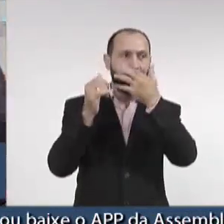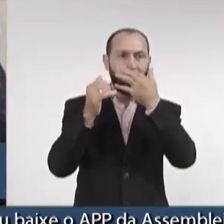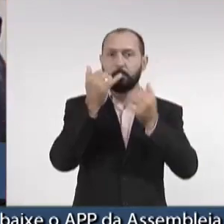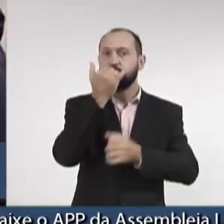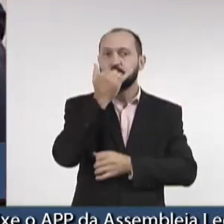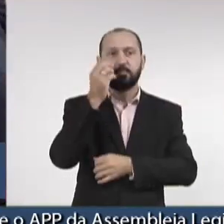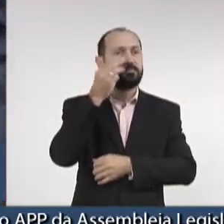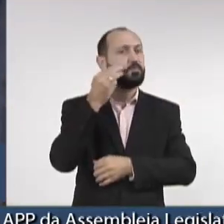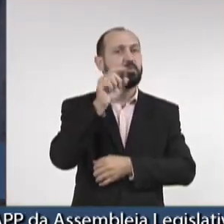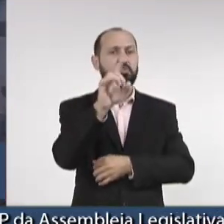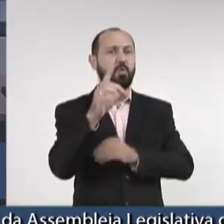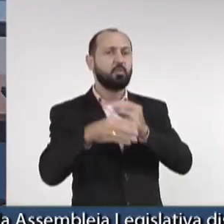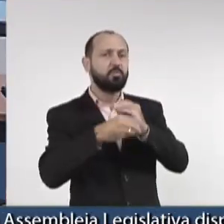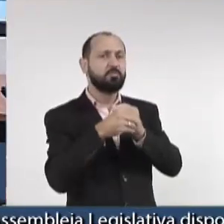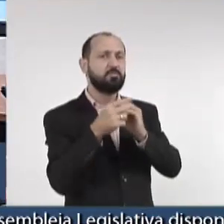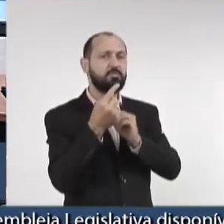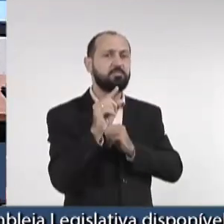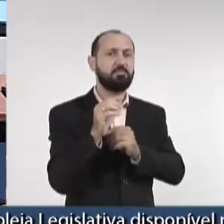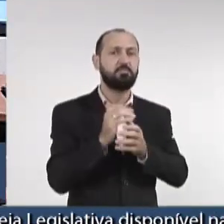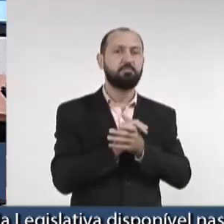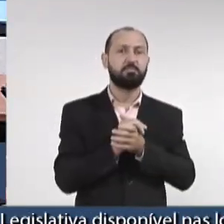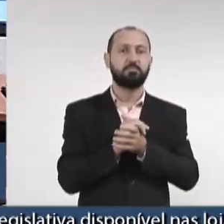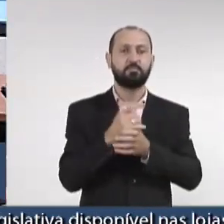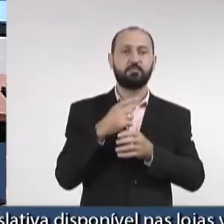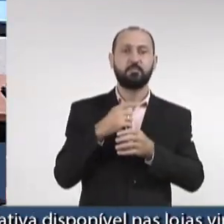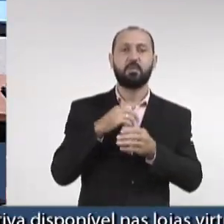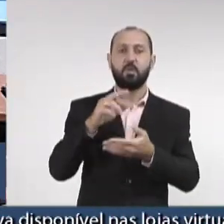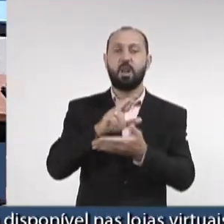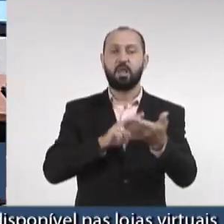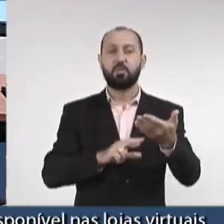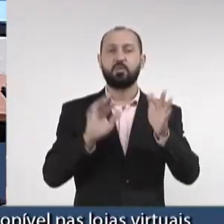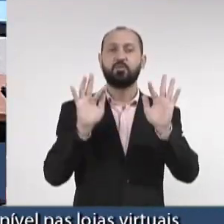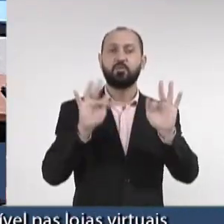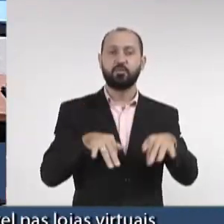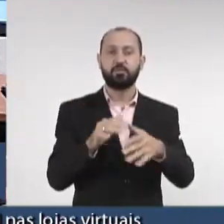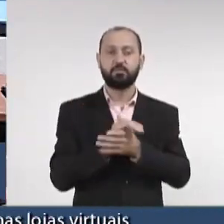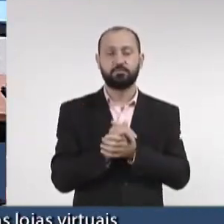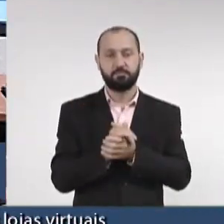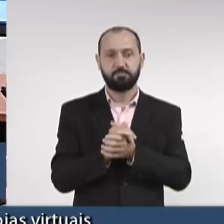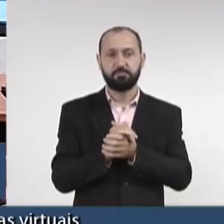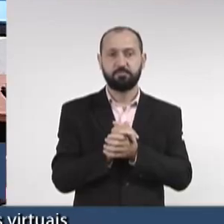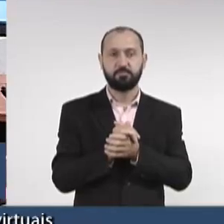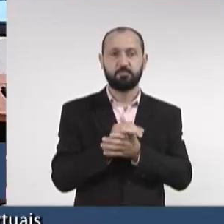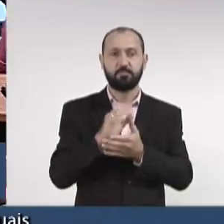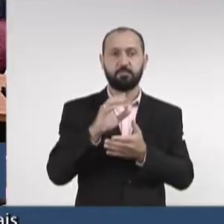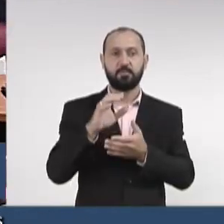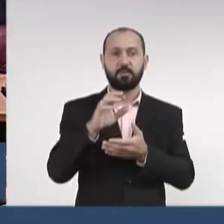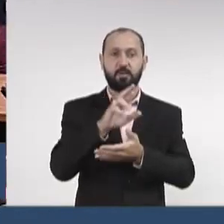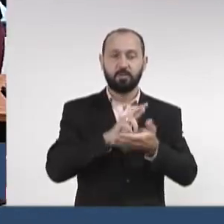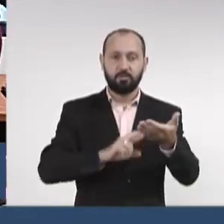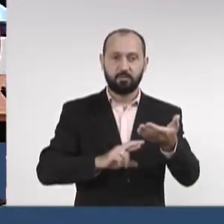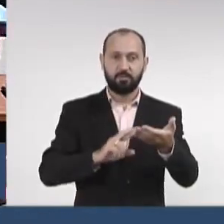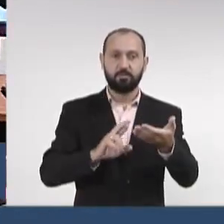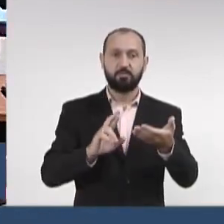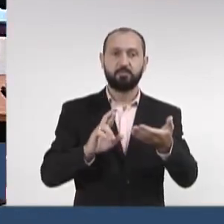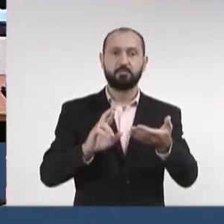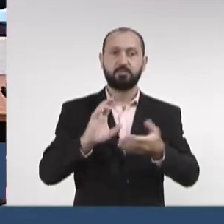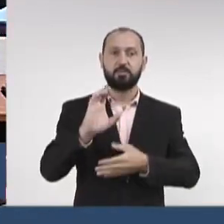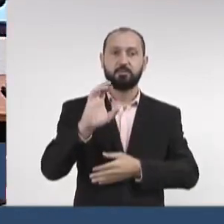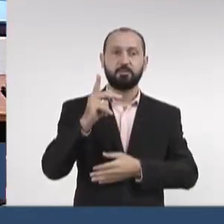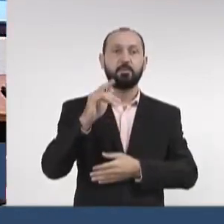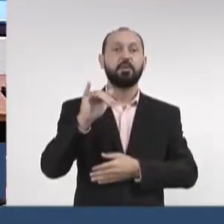possa ter essa pressão, vamos dizer assim, no governo federal, para que chegue o mais rápido possível